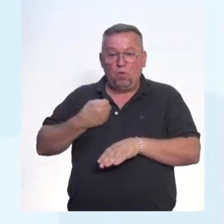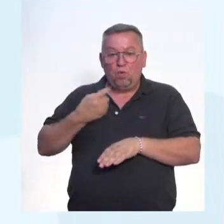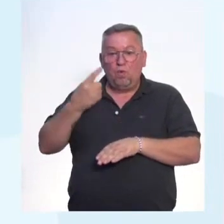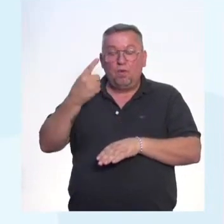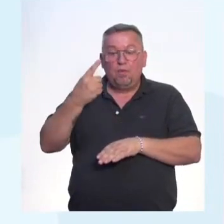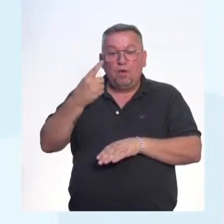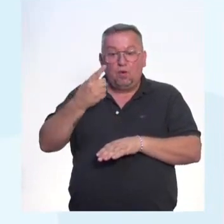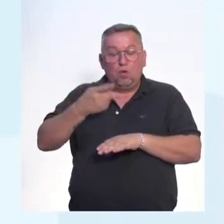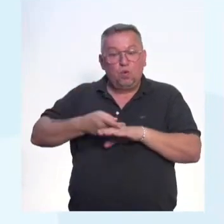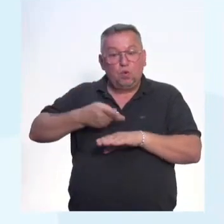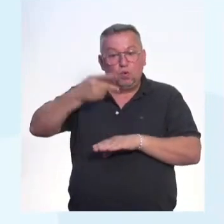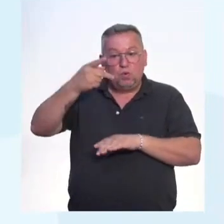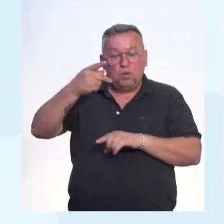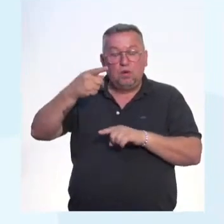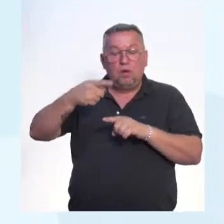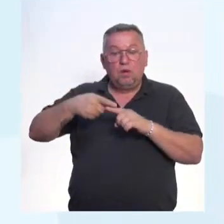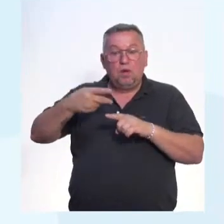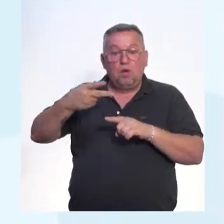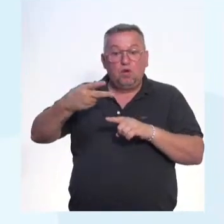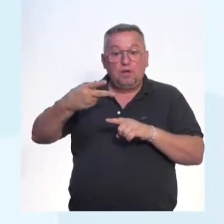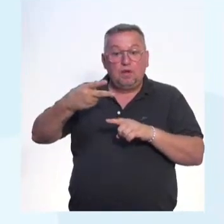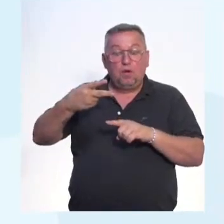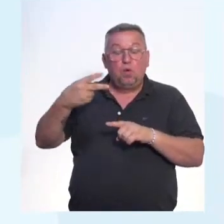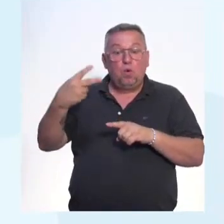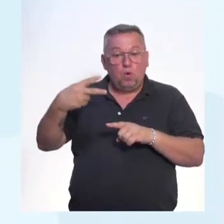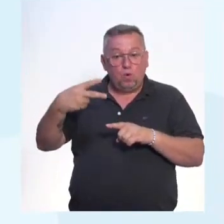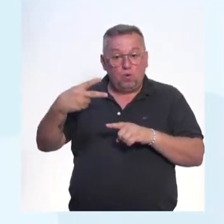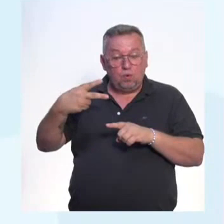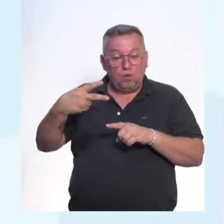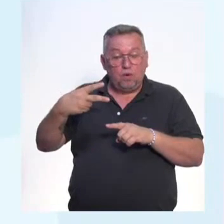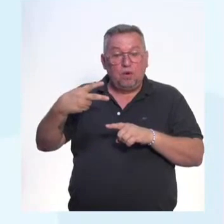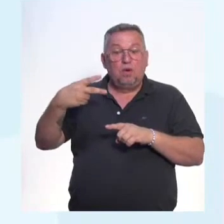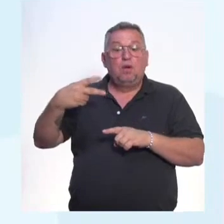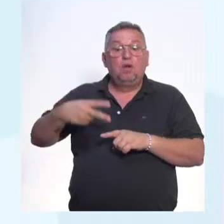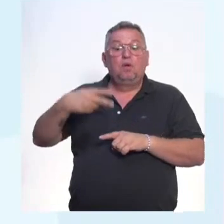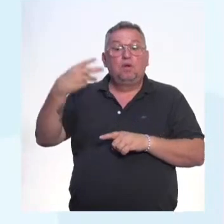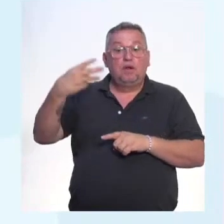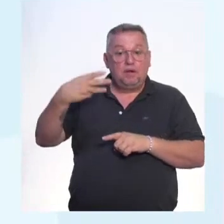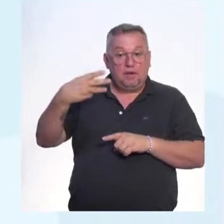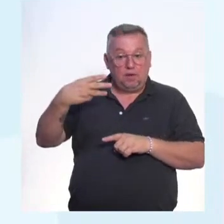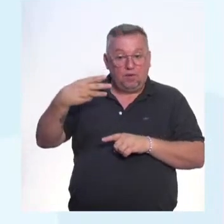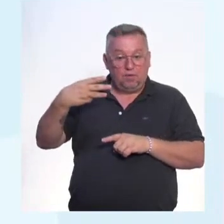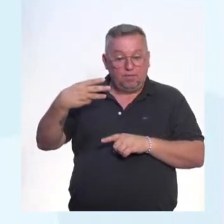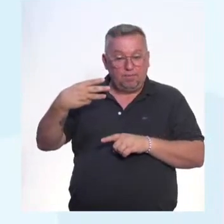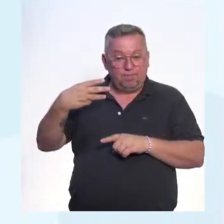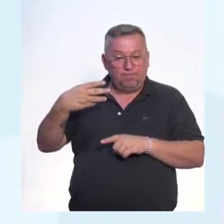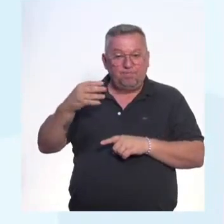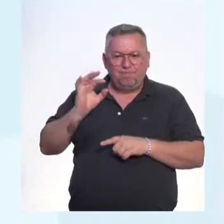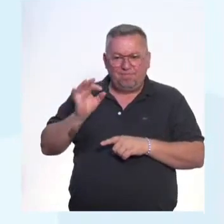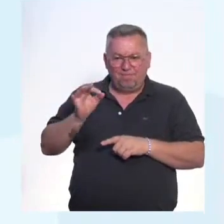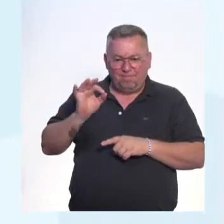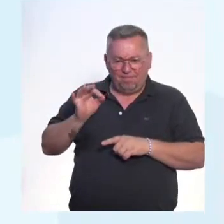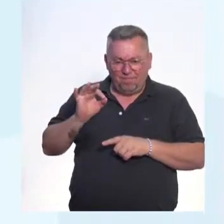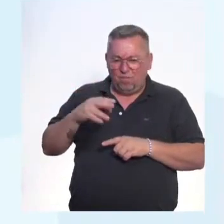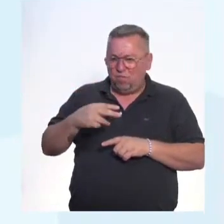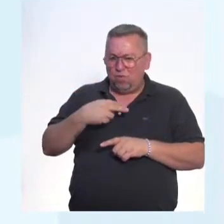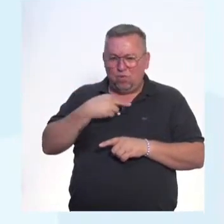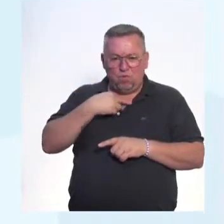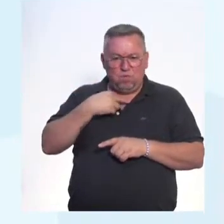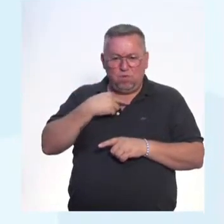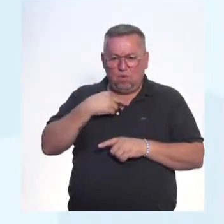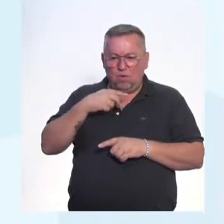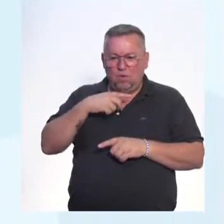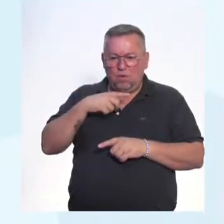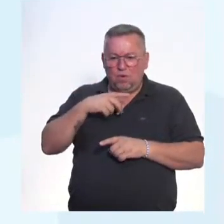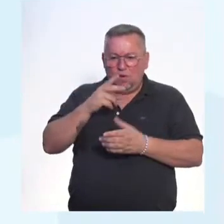lugar, outro para o segundo e outro para o terceiro. É claro que eu não posso ter